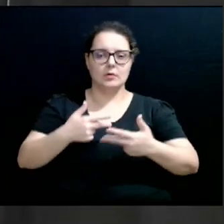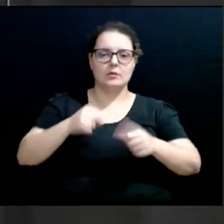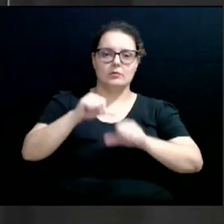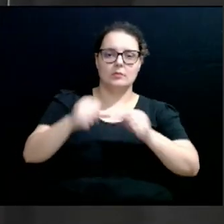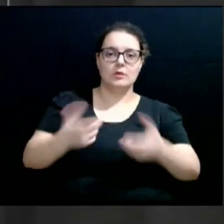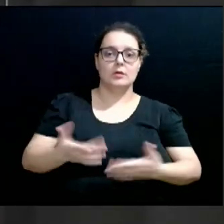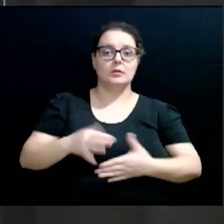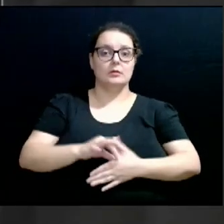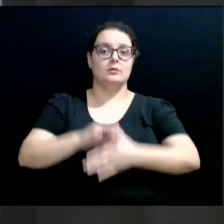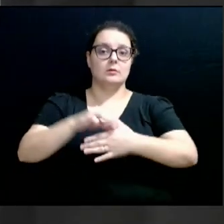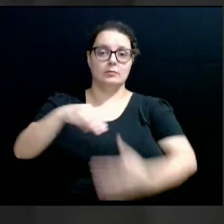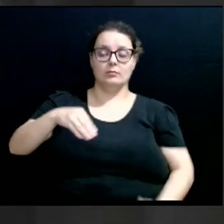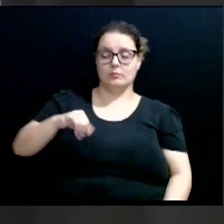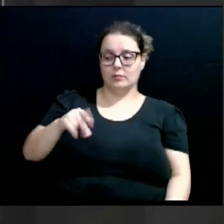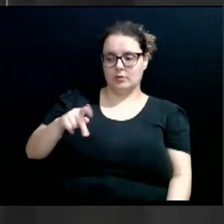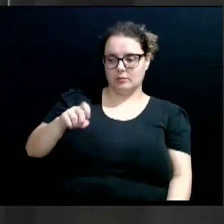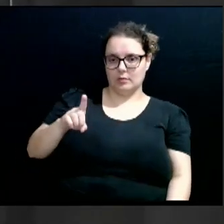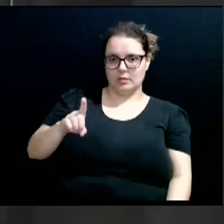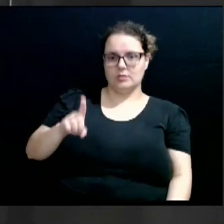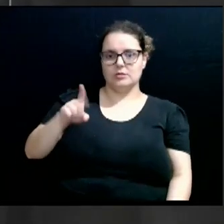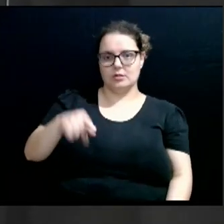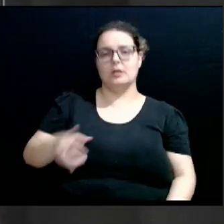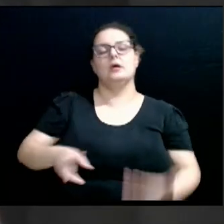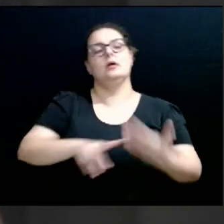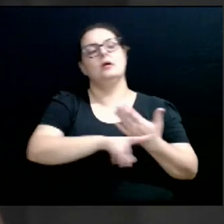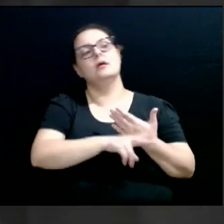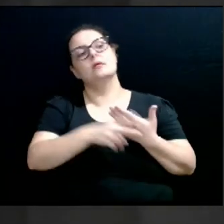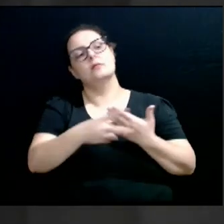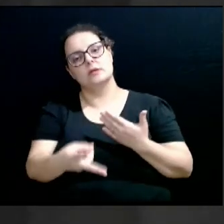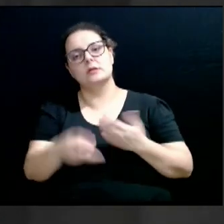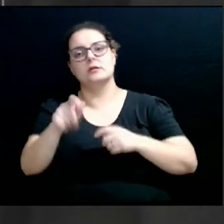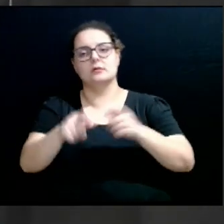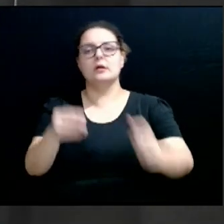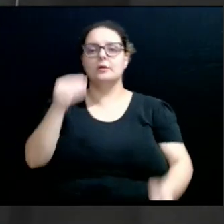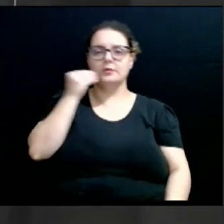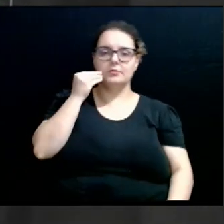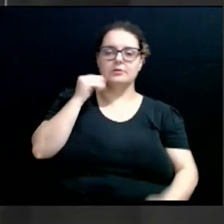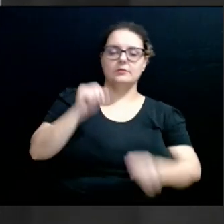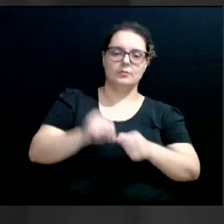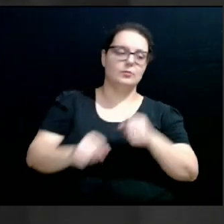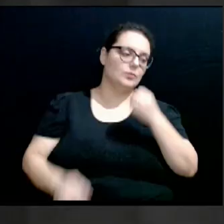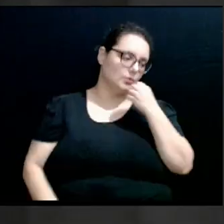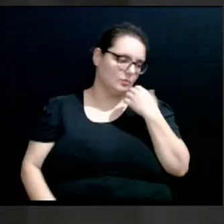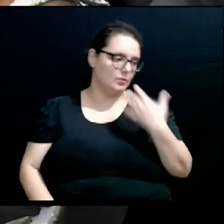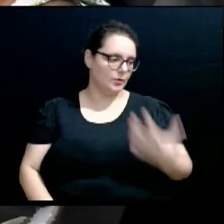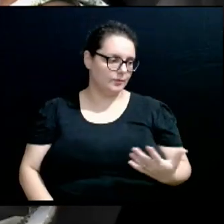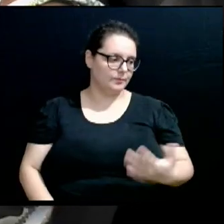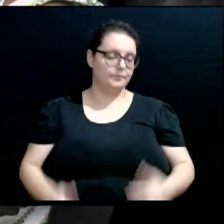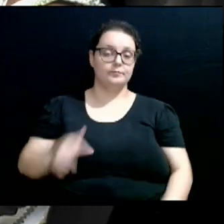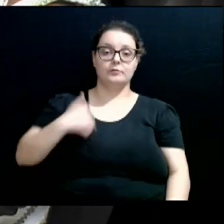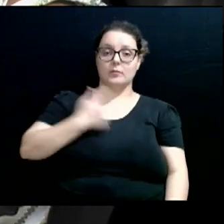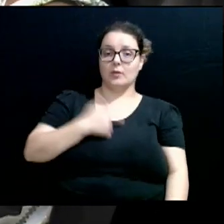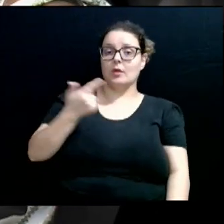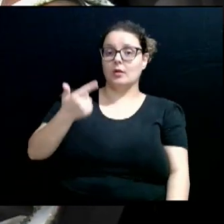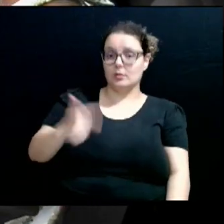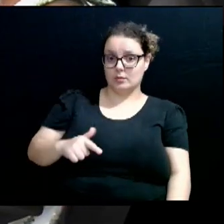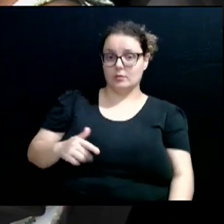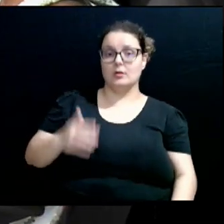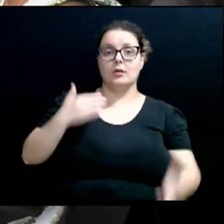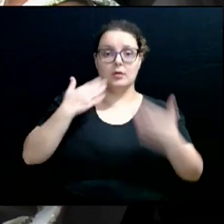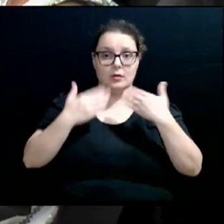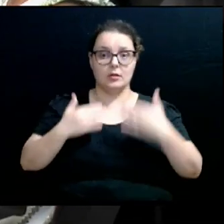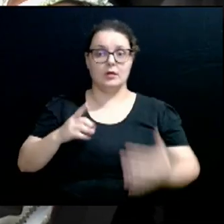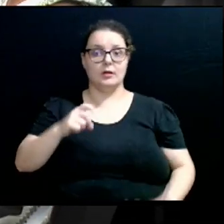as pessoas. Né? Esse movimento que eu tento fazer. Muito bom. Para a gente seguir a nossa prosa e trazer a Danda aqui para